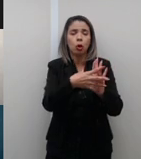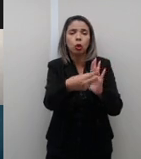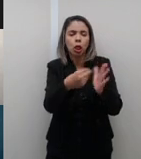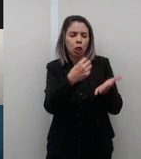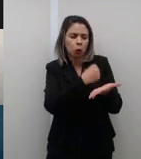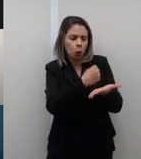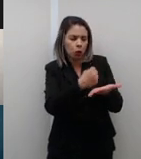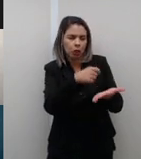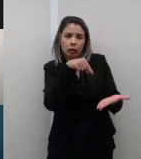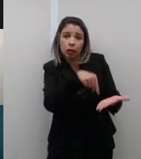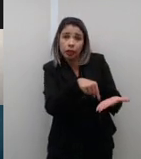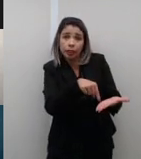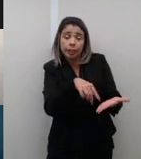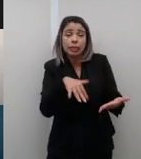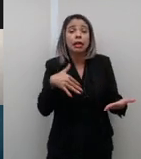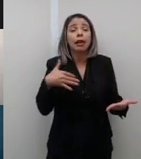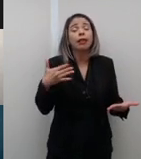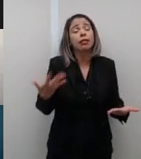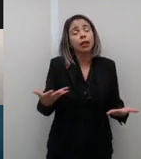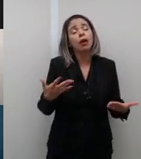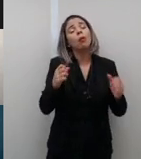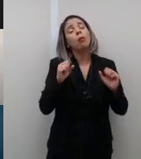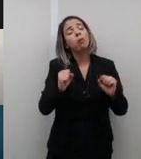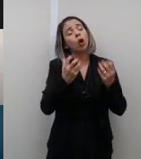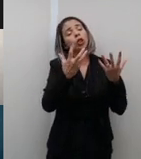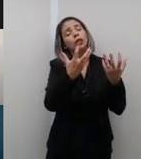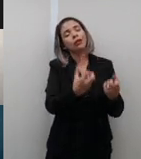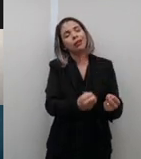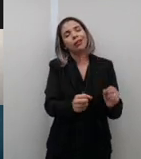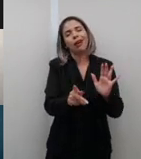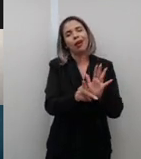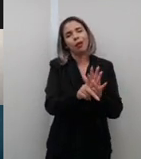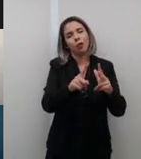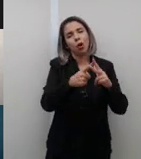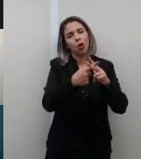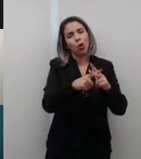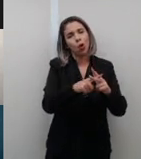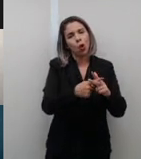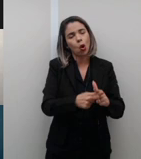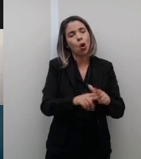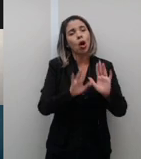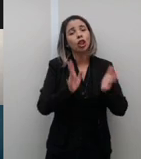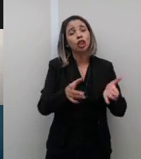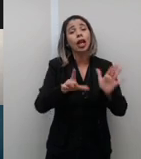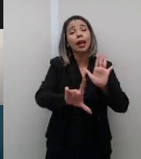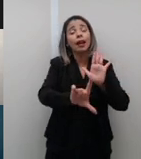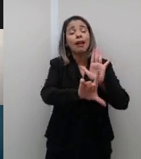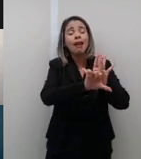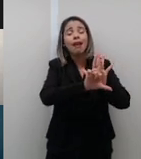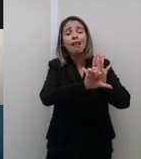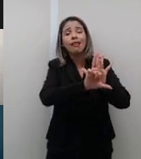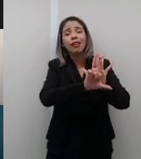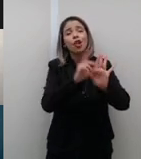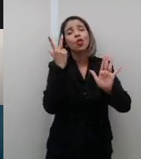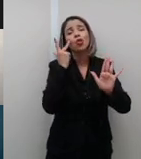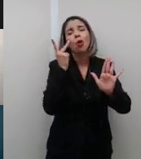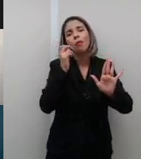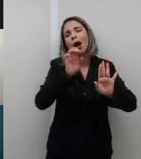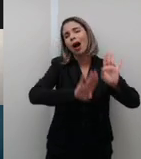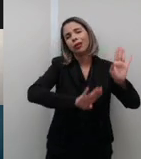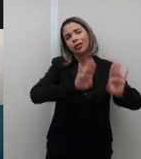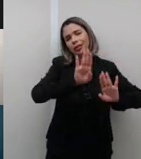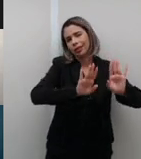administrativo, haveria de ser adotado o quanto exposto na legislação comum de regência para